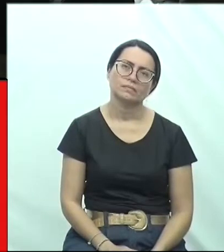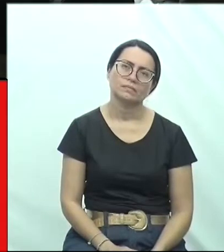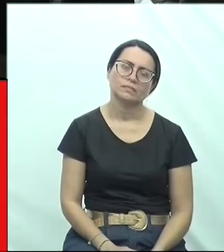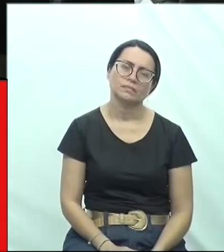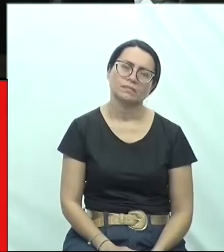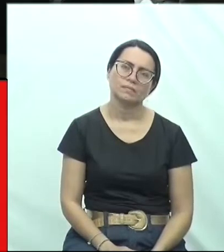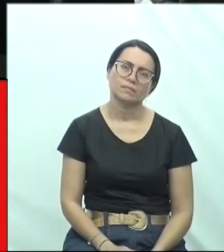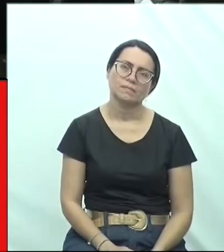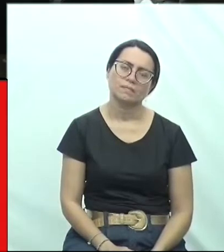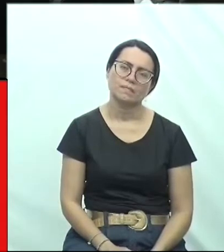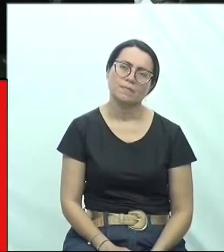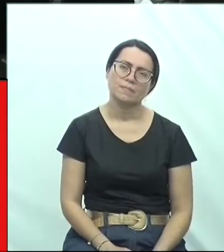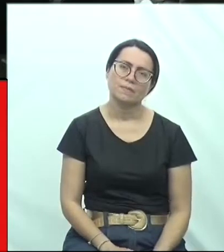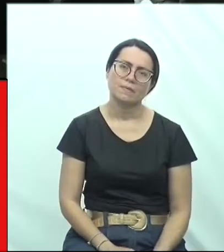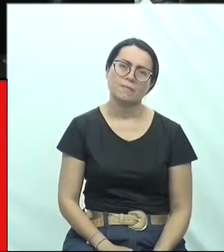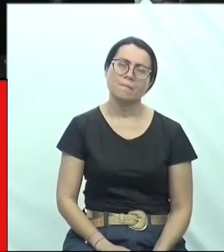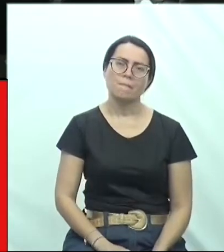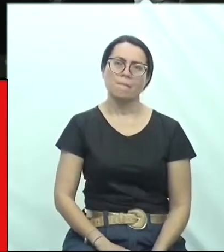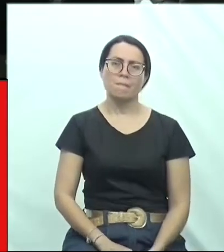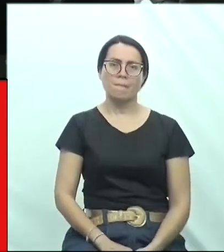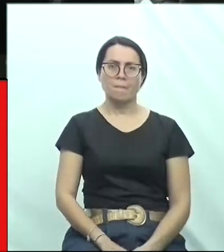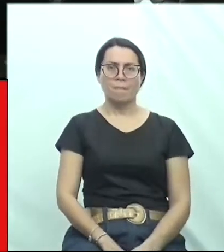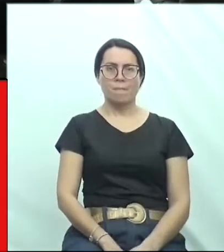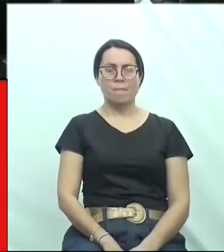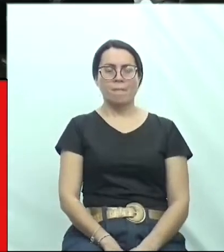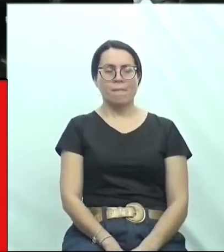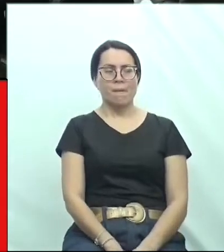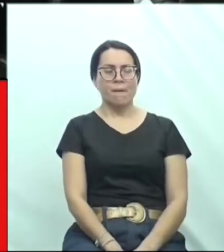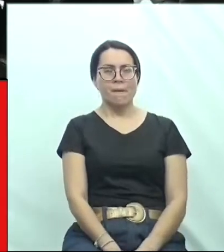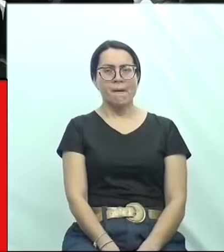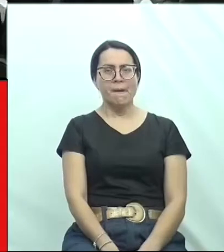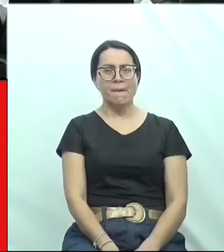Agora, com a palavra, o vereador Zé do Casagrande.